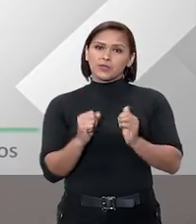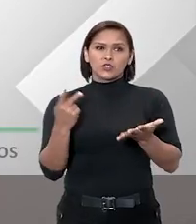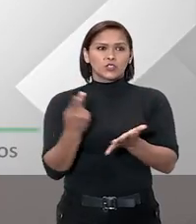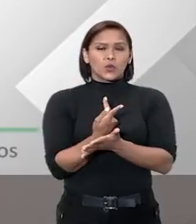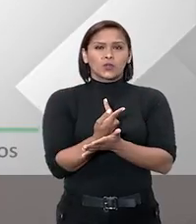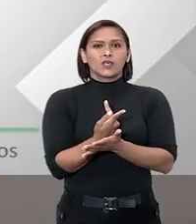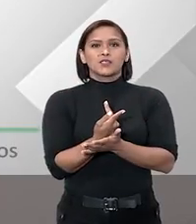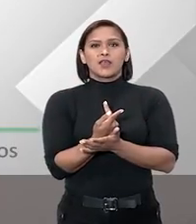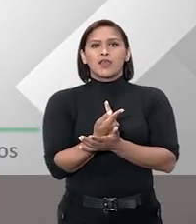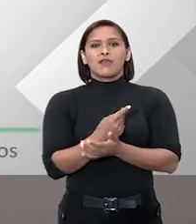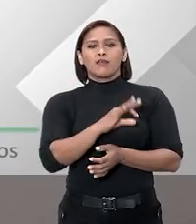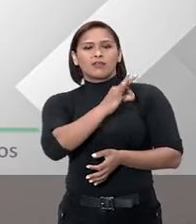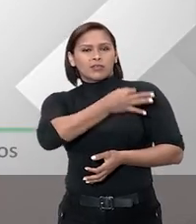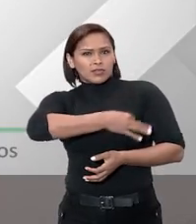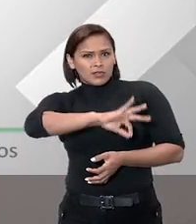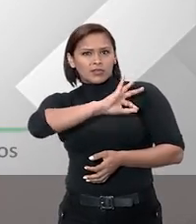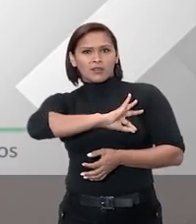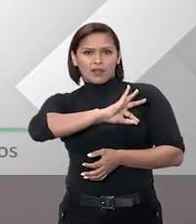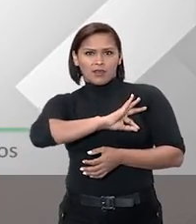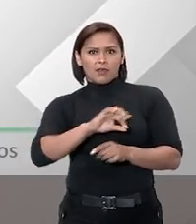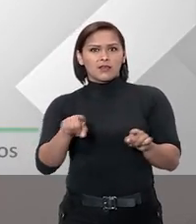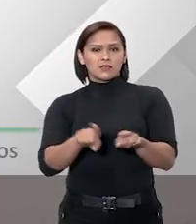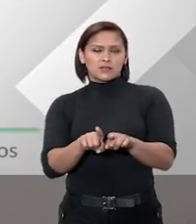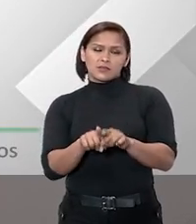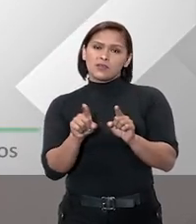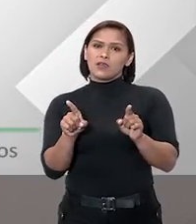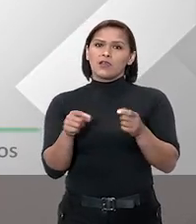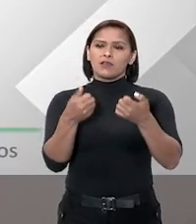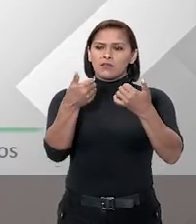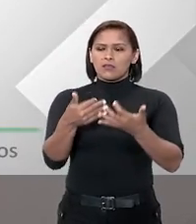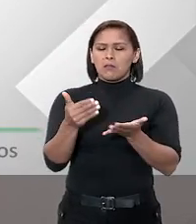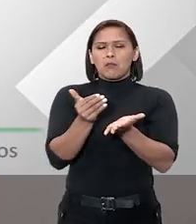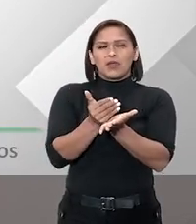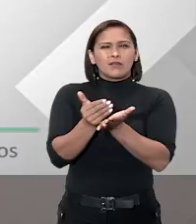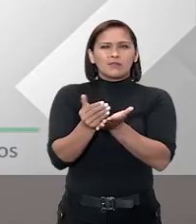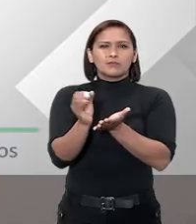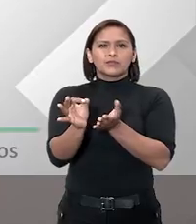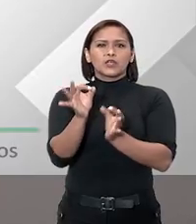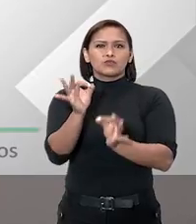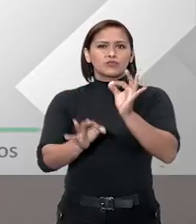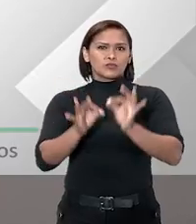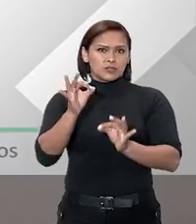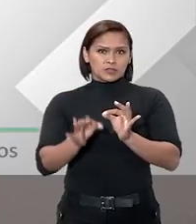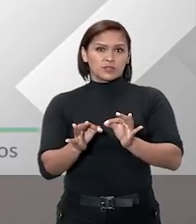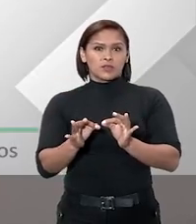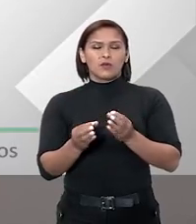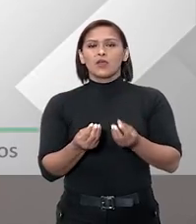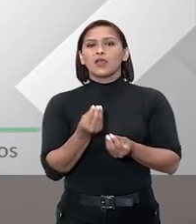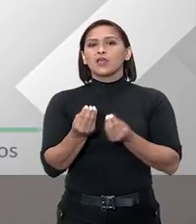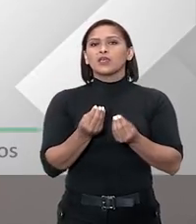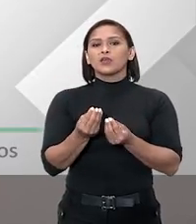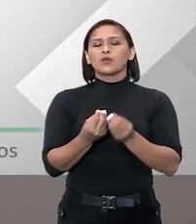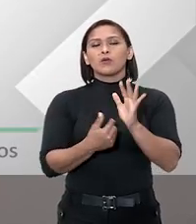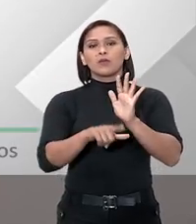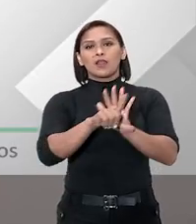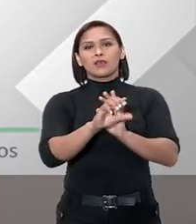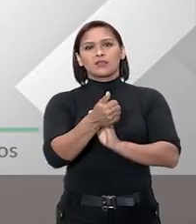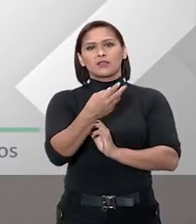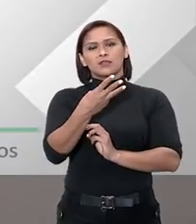de delegacia de polícia, quanto no procedimento judicial. E como a